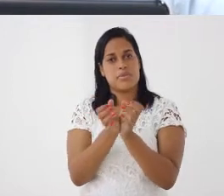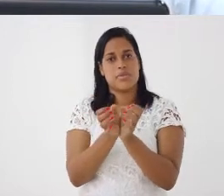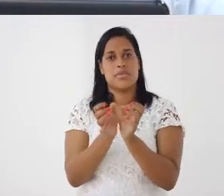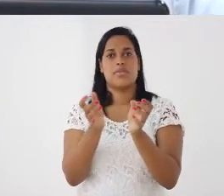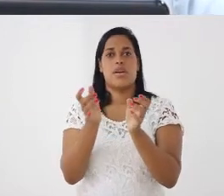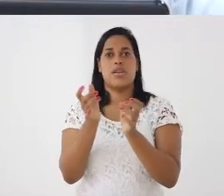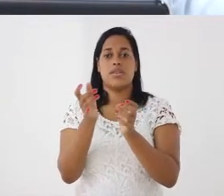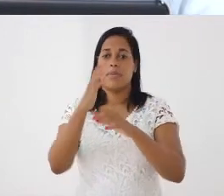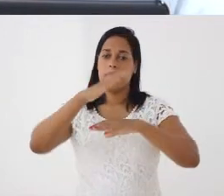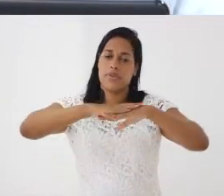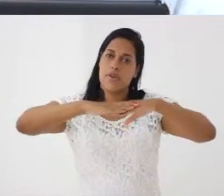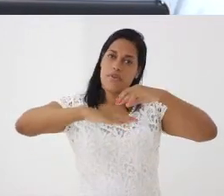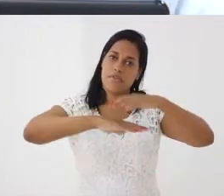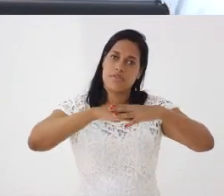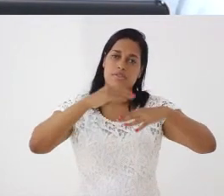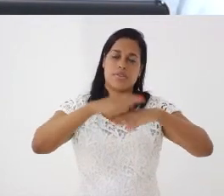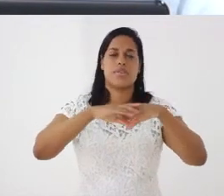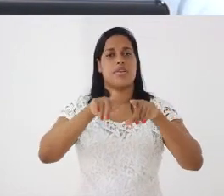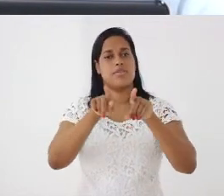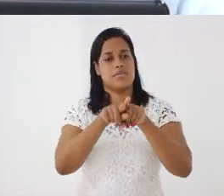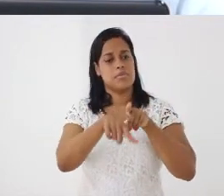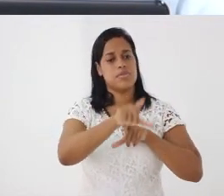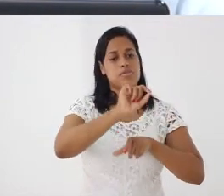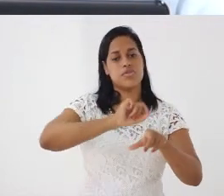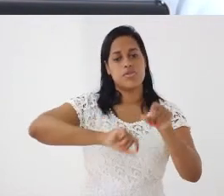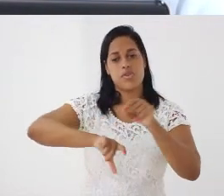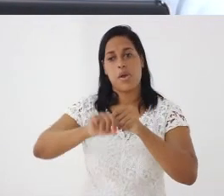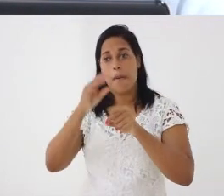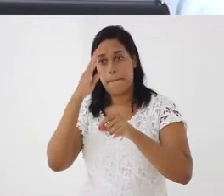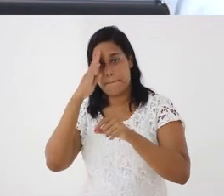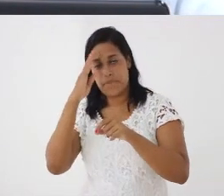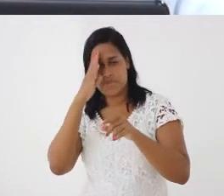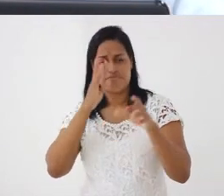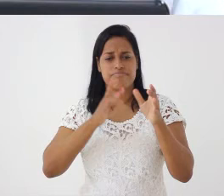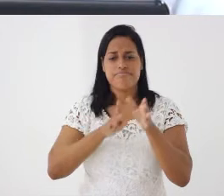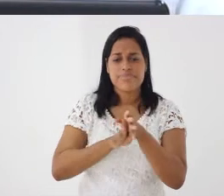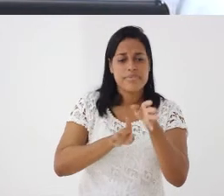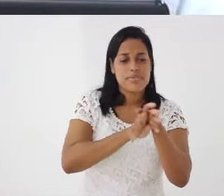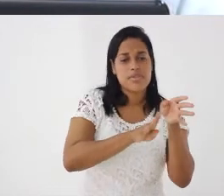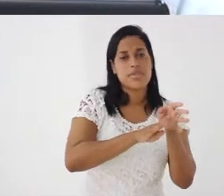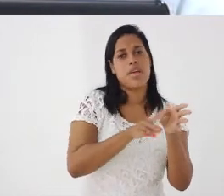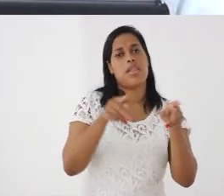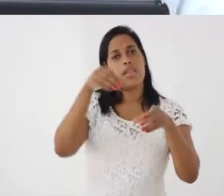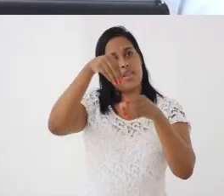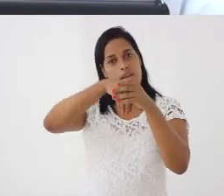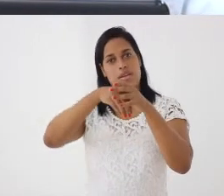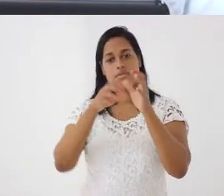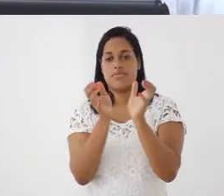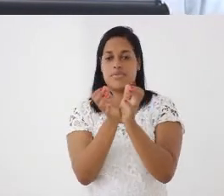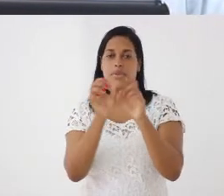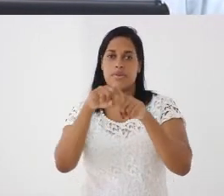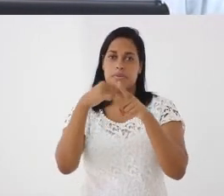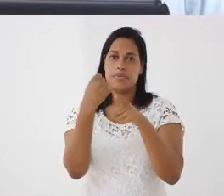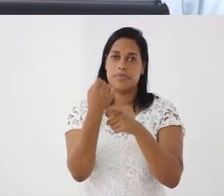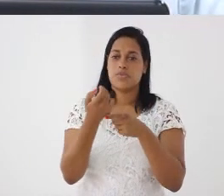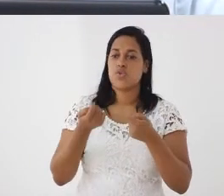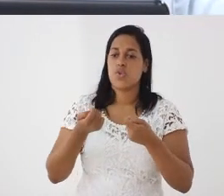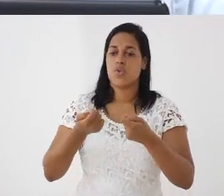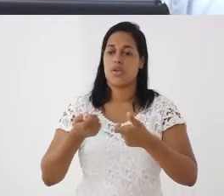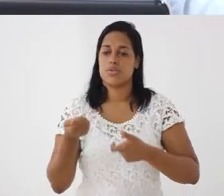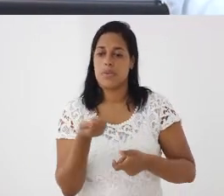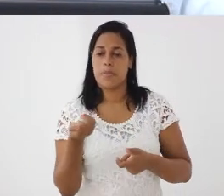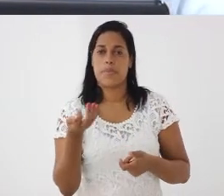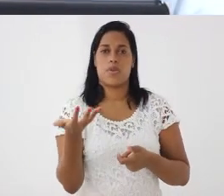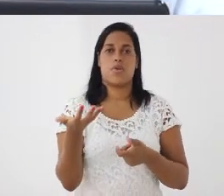recrutar funcionários da comunidade, conscientizar e mobilizar os funcionários perante a comunidade, fazer doações de